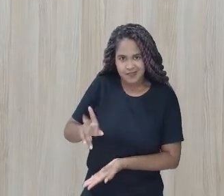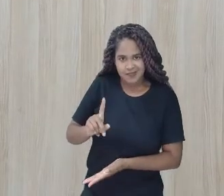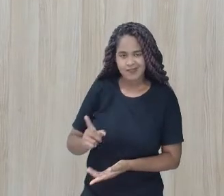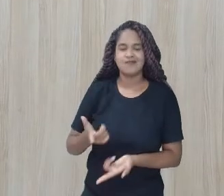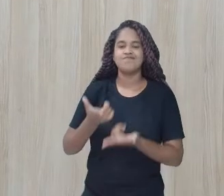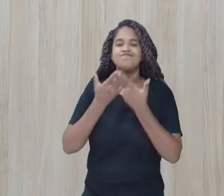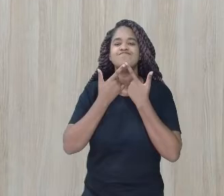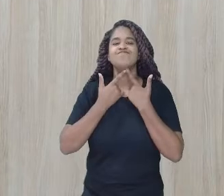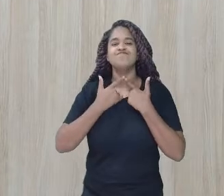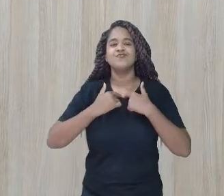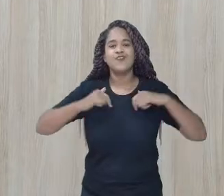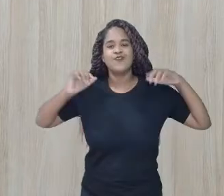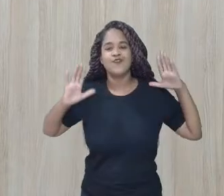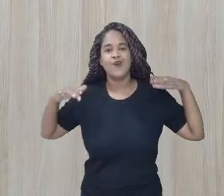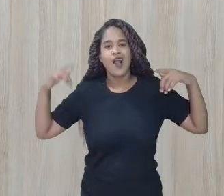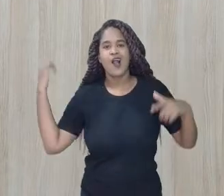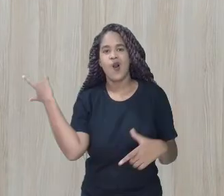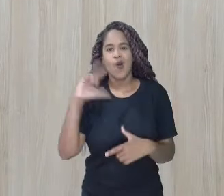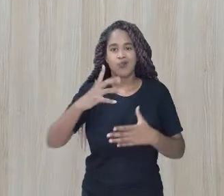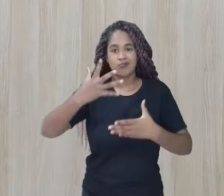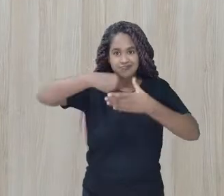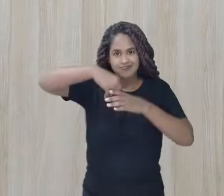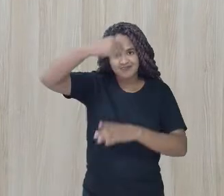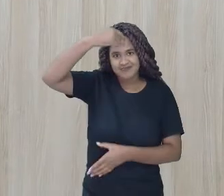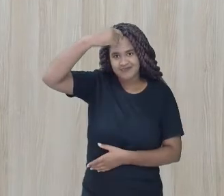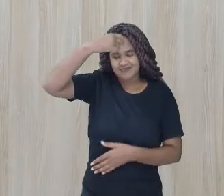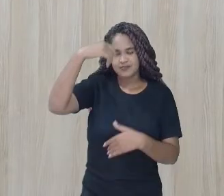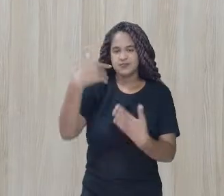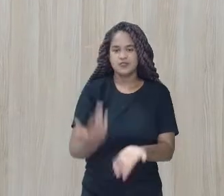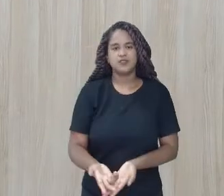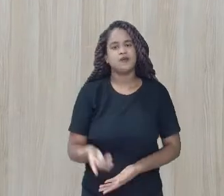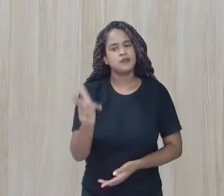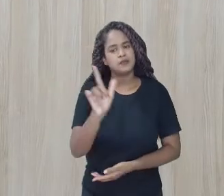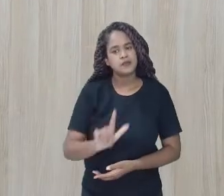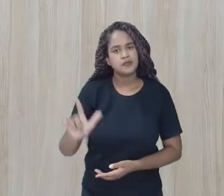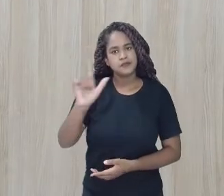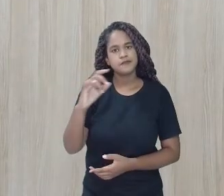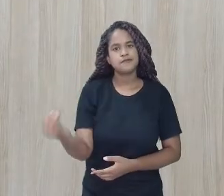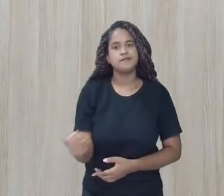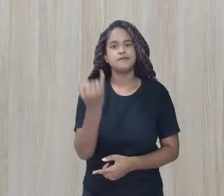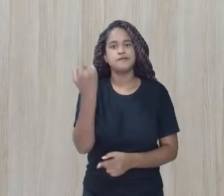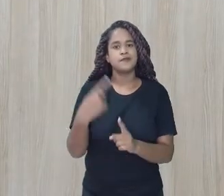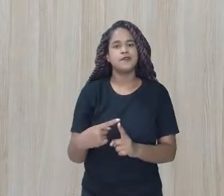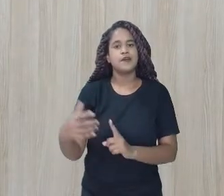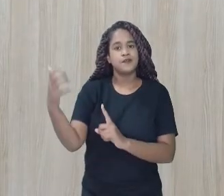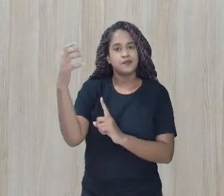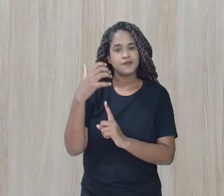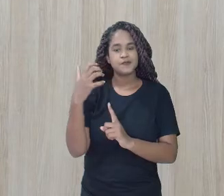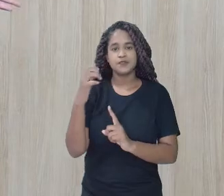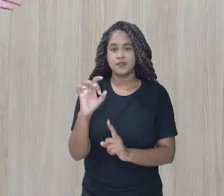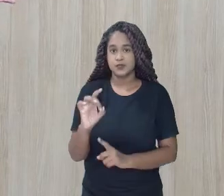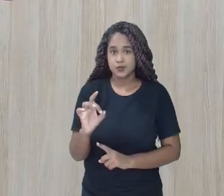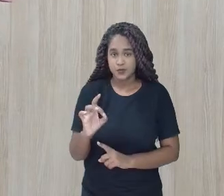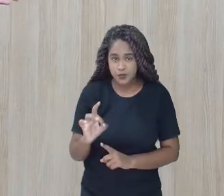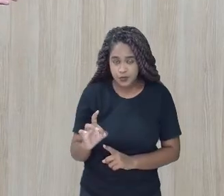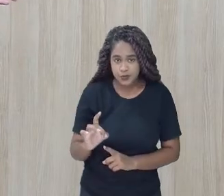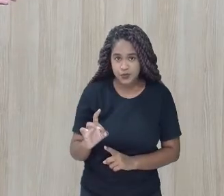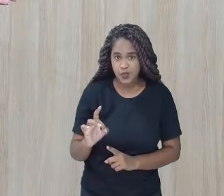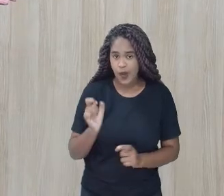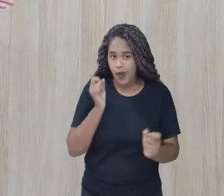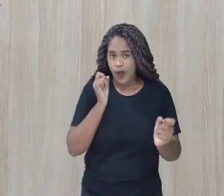voar. Então, a literatura também é importante porque ela influencia não apenas na criação de